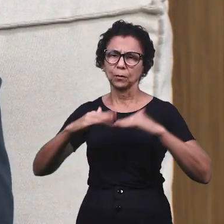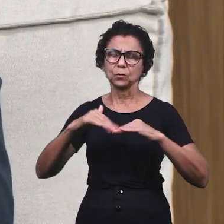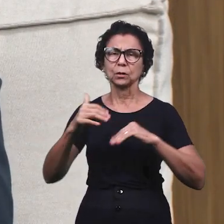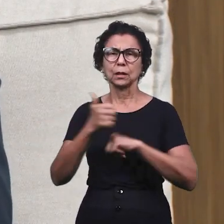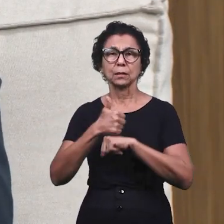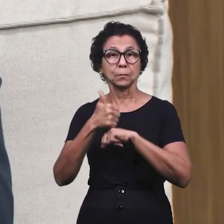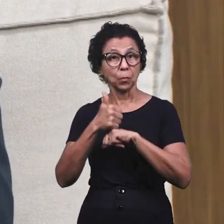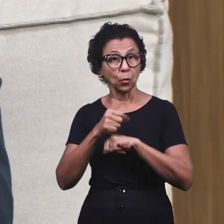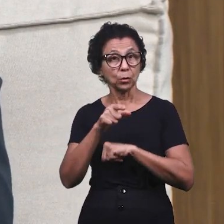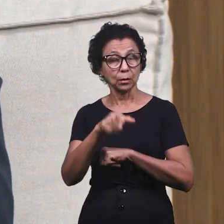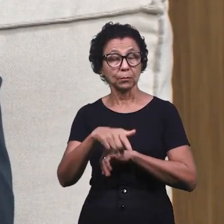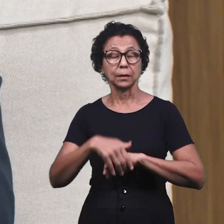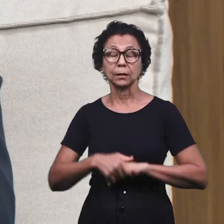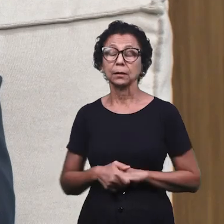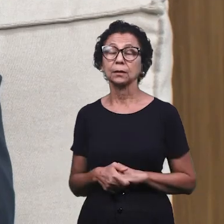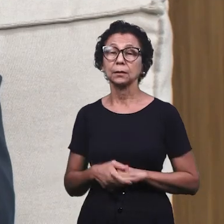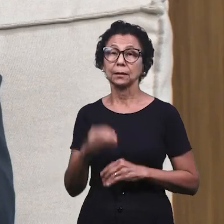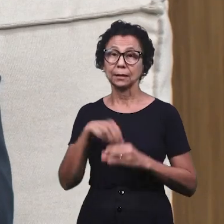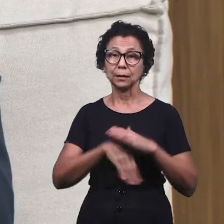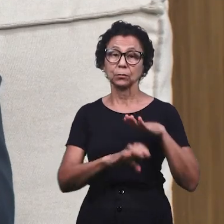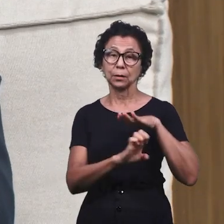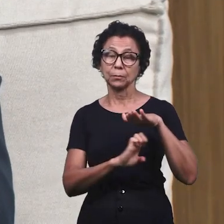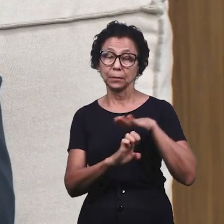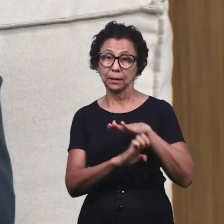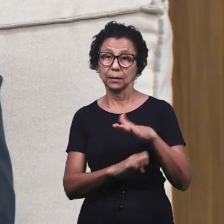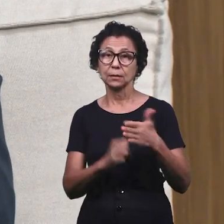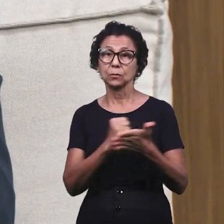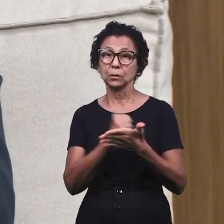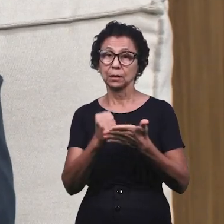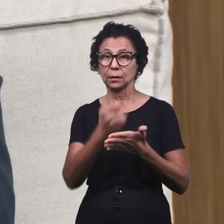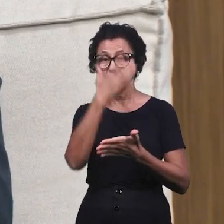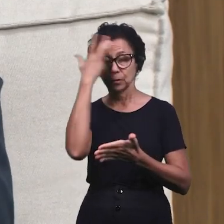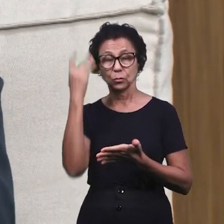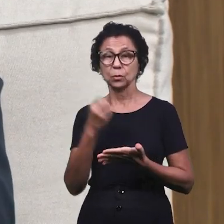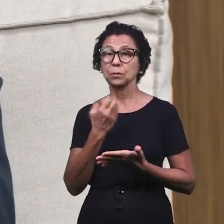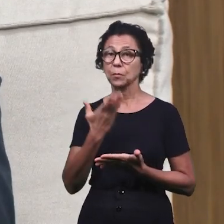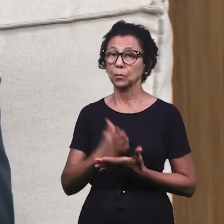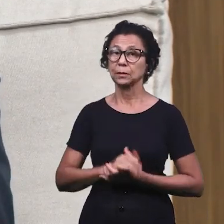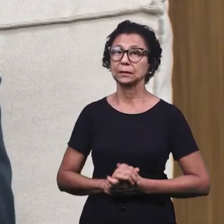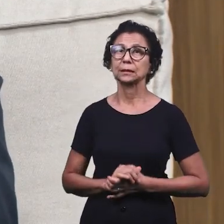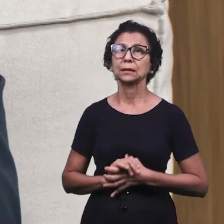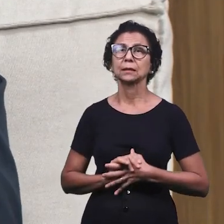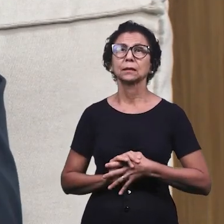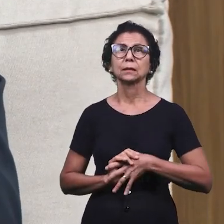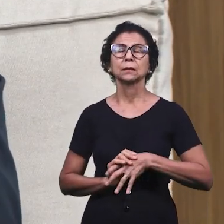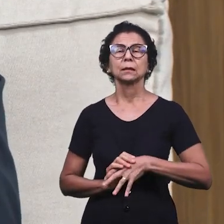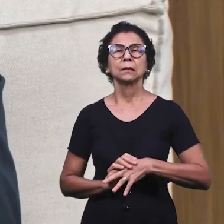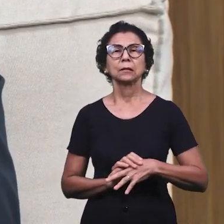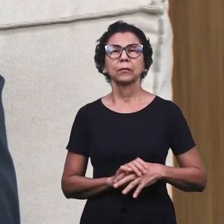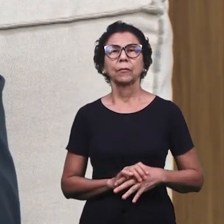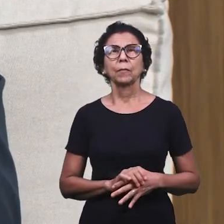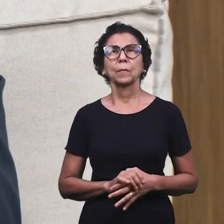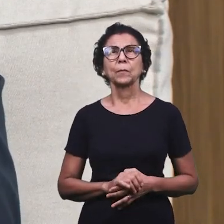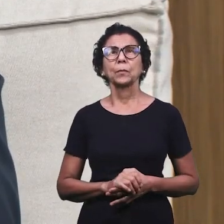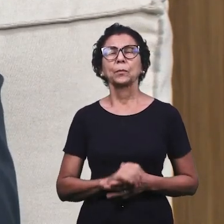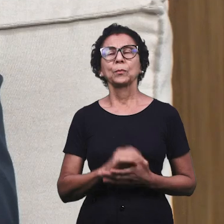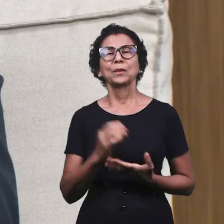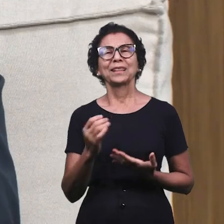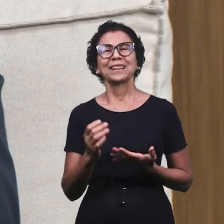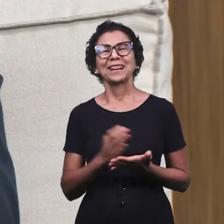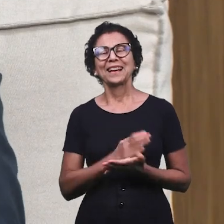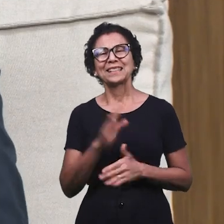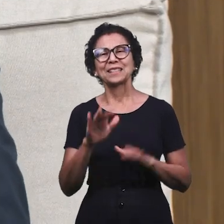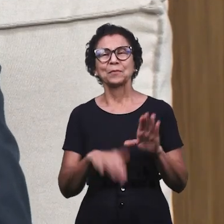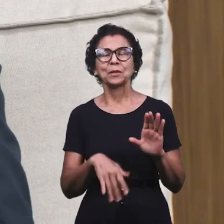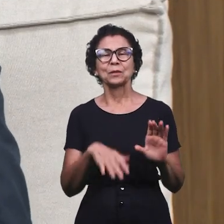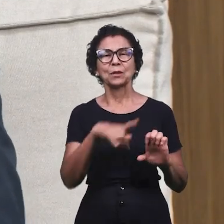bons contadores, por aí vai, mas comece logo. Porque a gente conhece muito empreendedor que fica